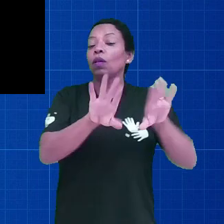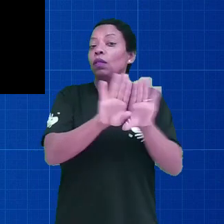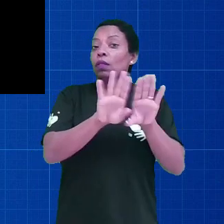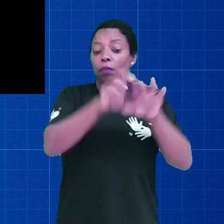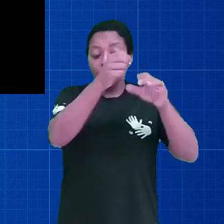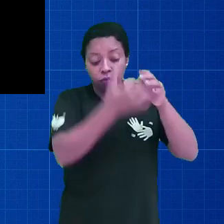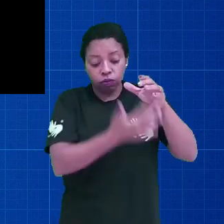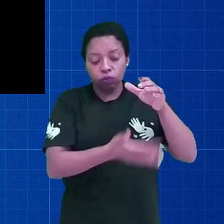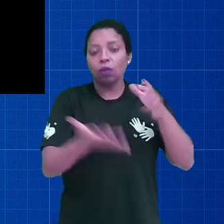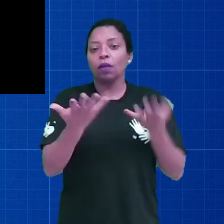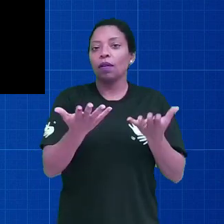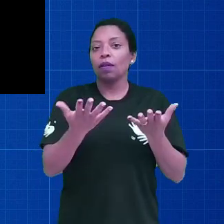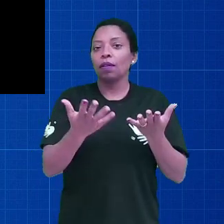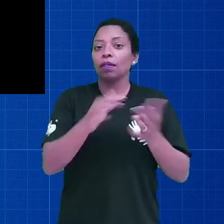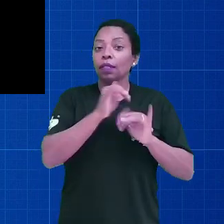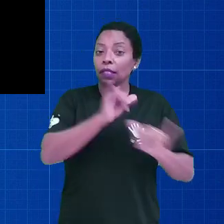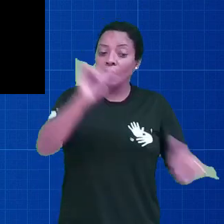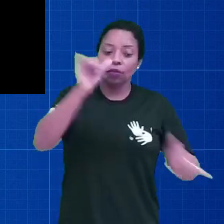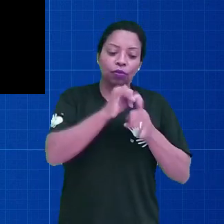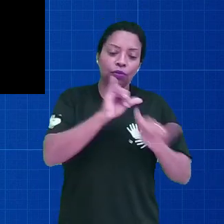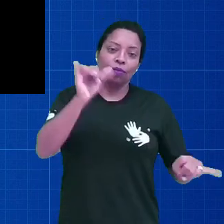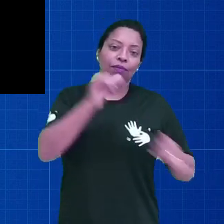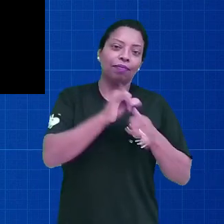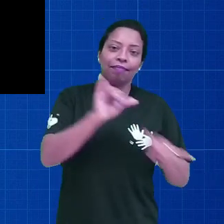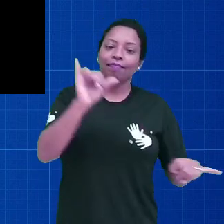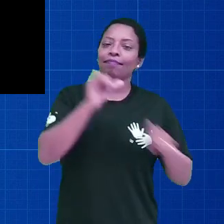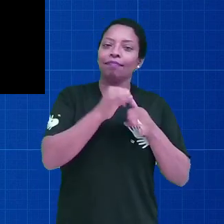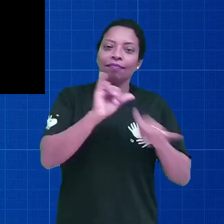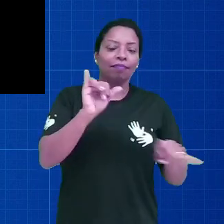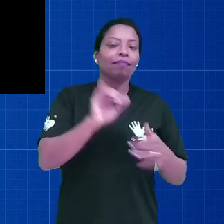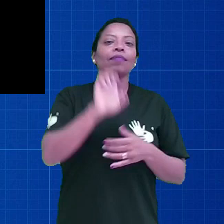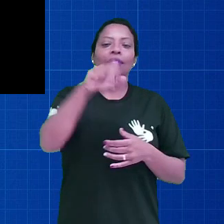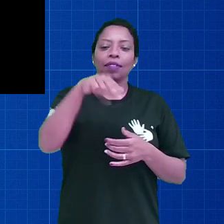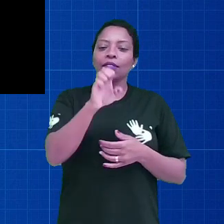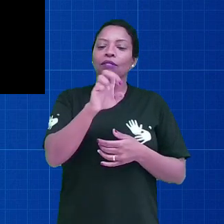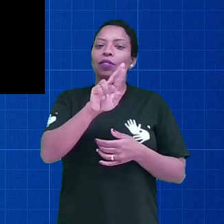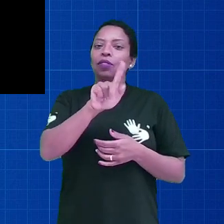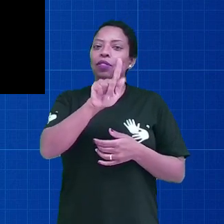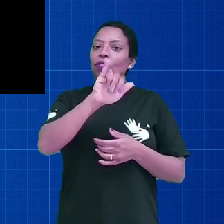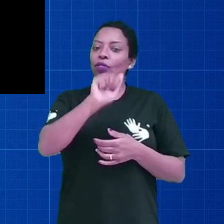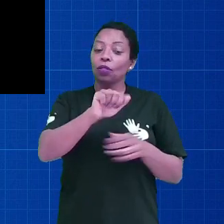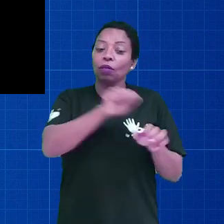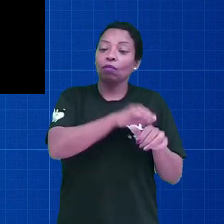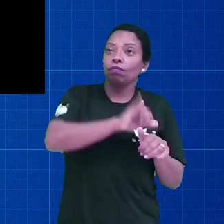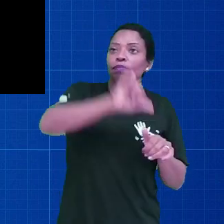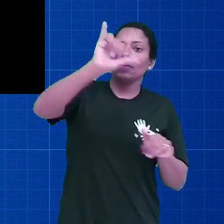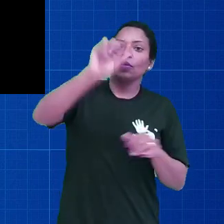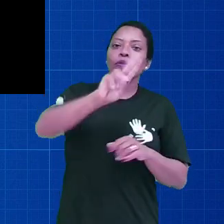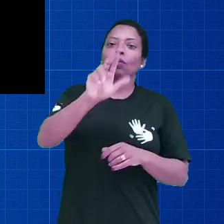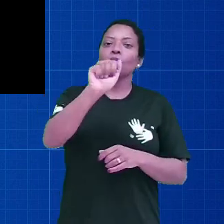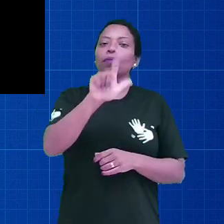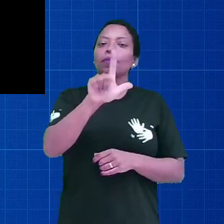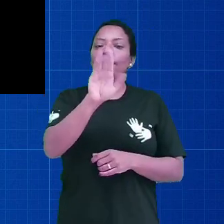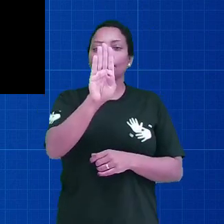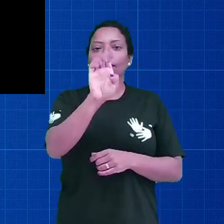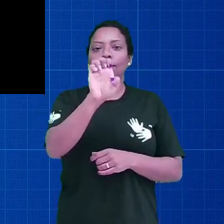do oceano e parte vai ser refletida. Essa quantidade que é refletida é chamada de albedo. Né?